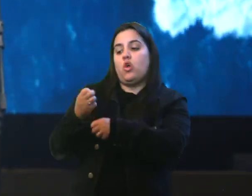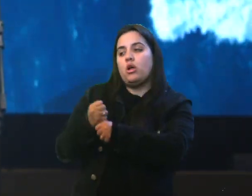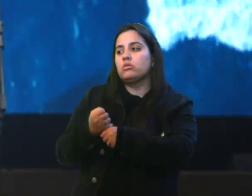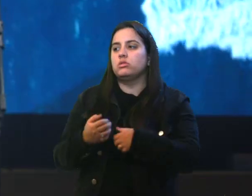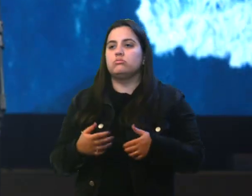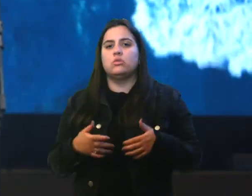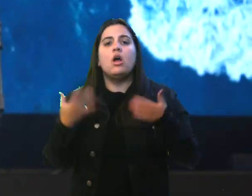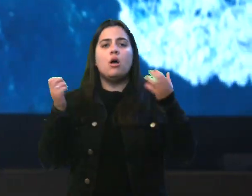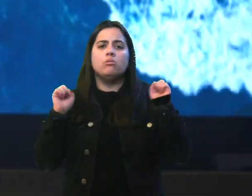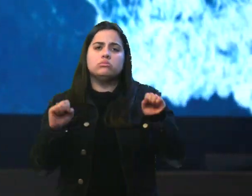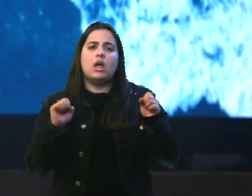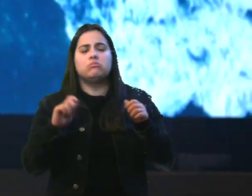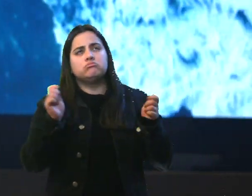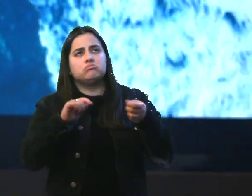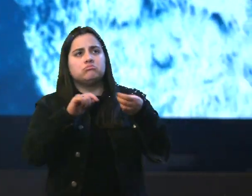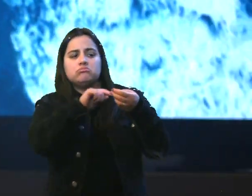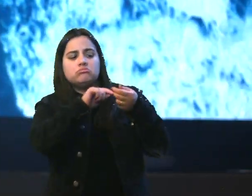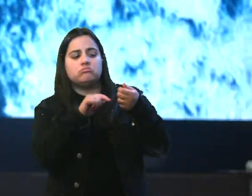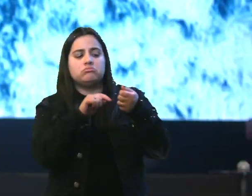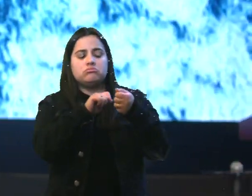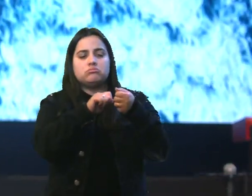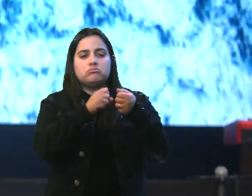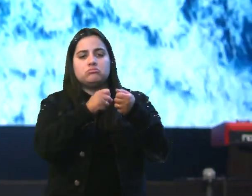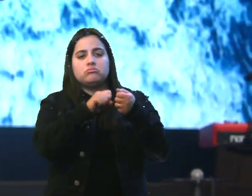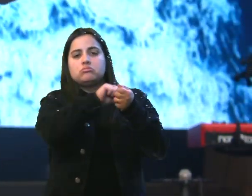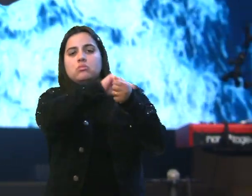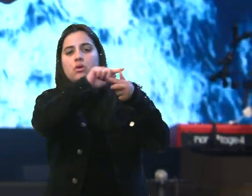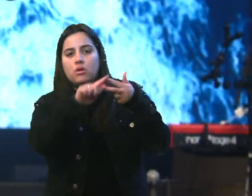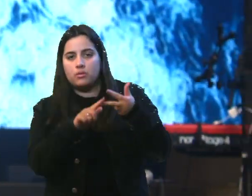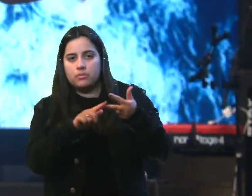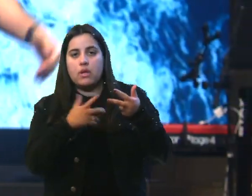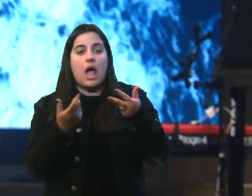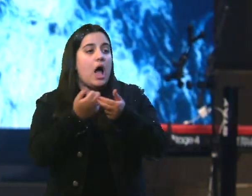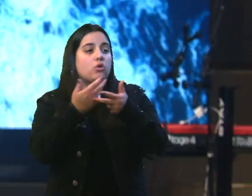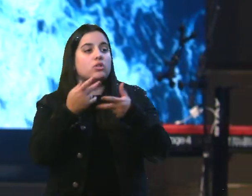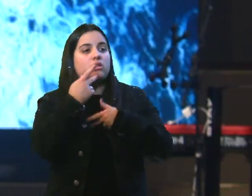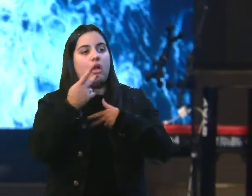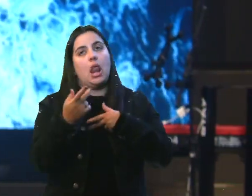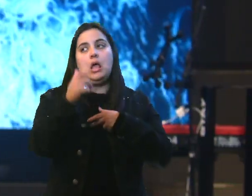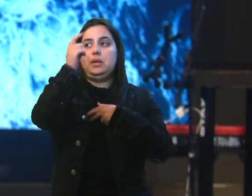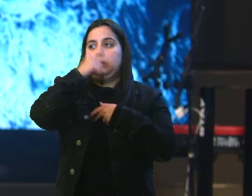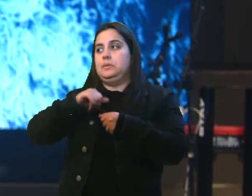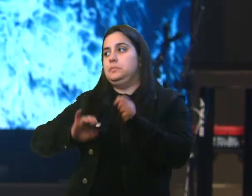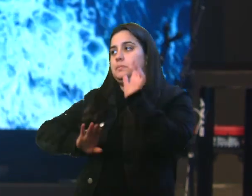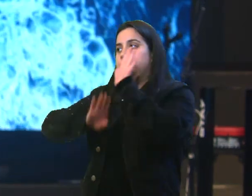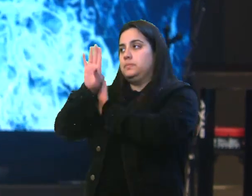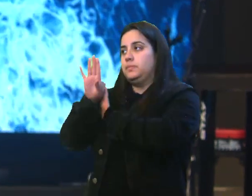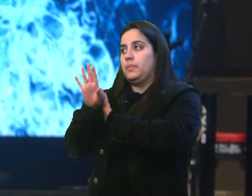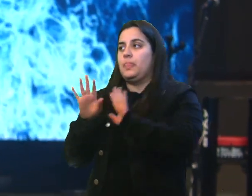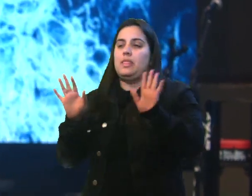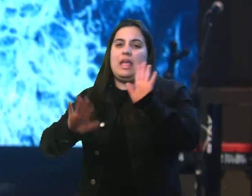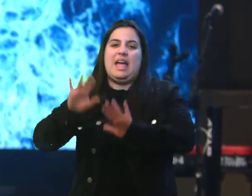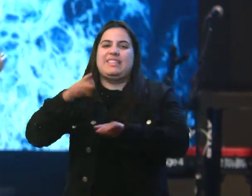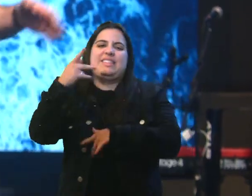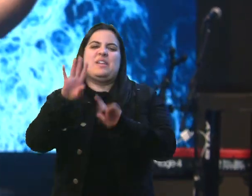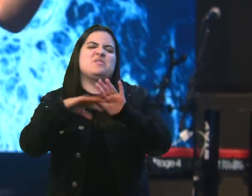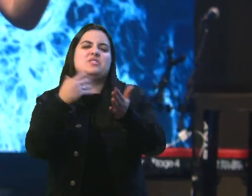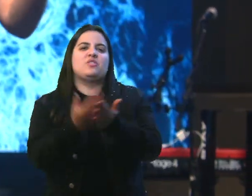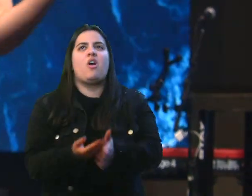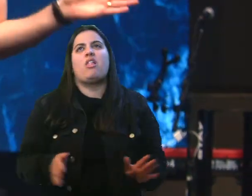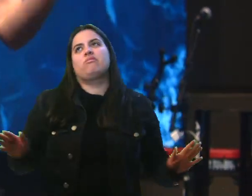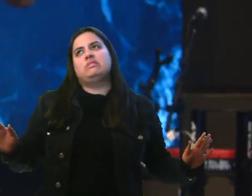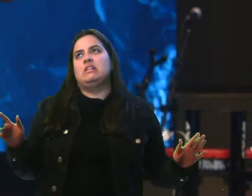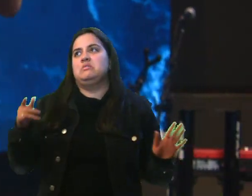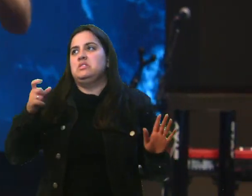esses podem ser os parâmetros. Aquilo que diz que você é bem-sucedido. Talvez na tua escola você pense assim, não, se eu